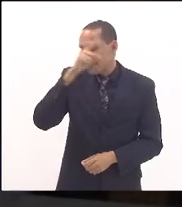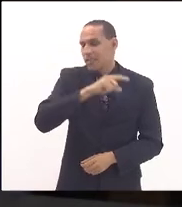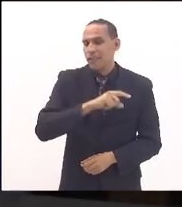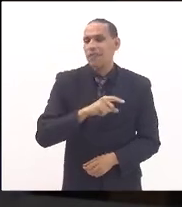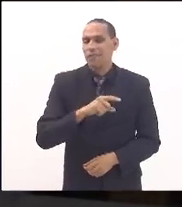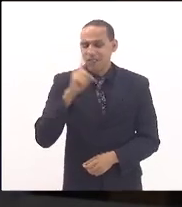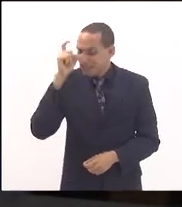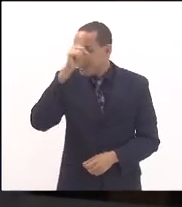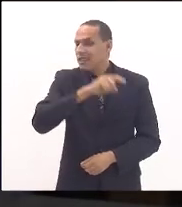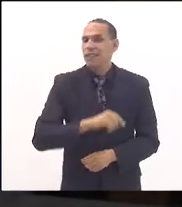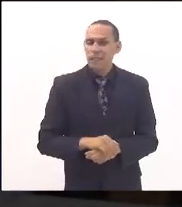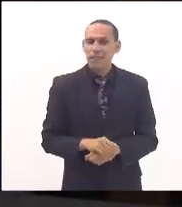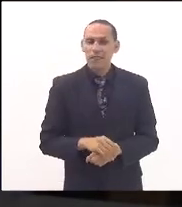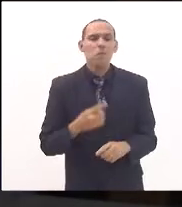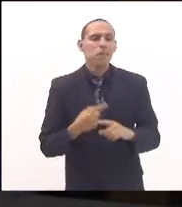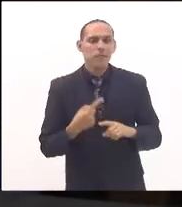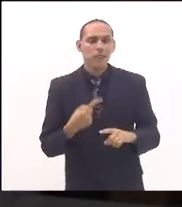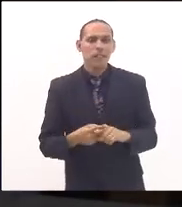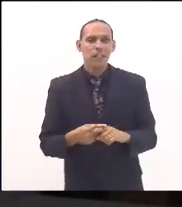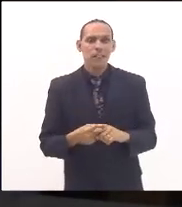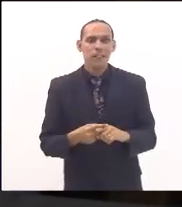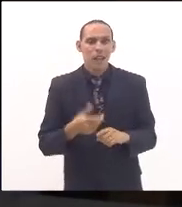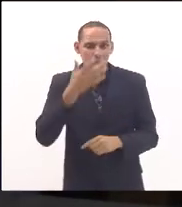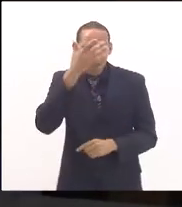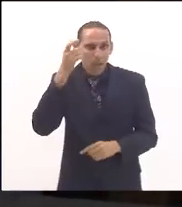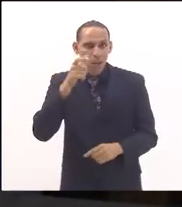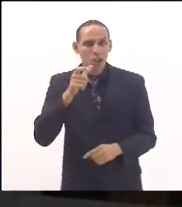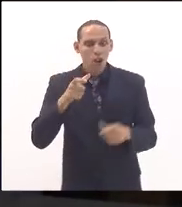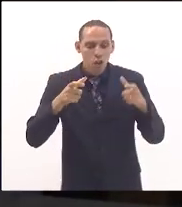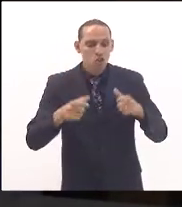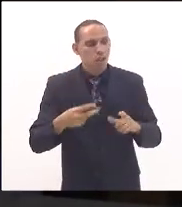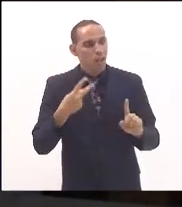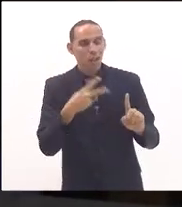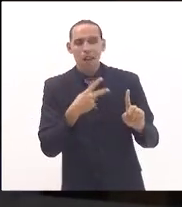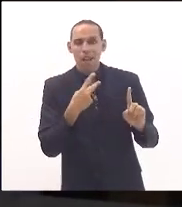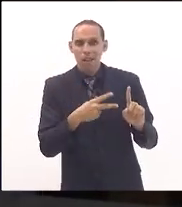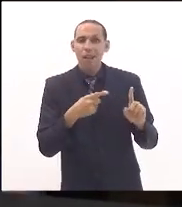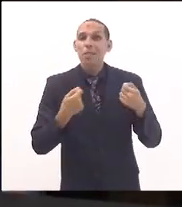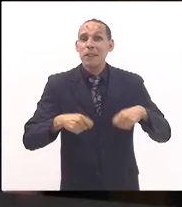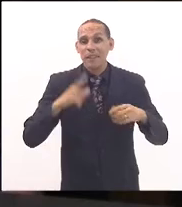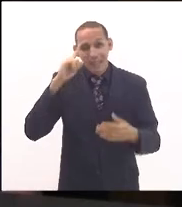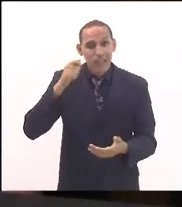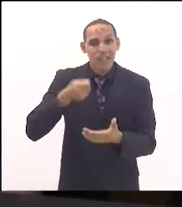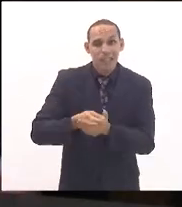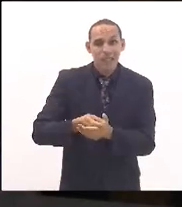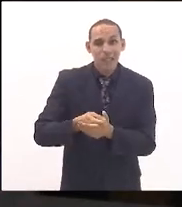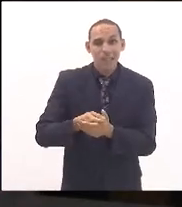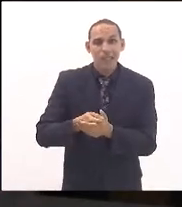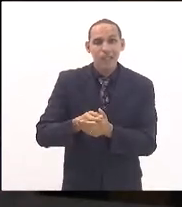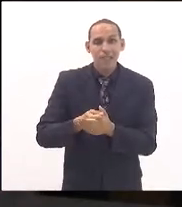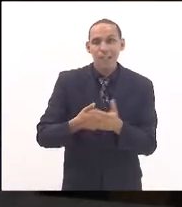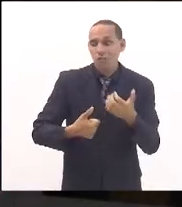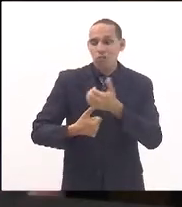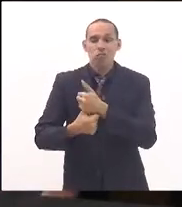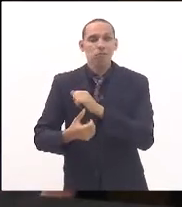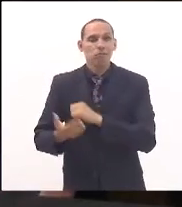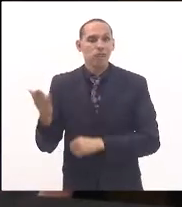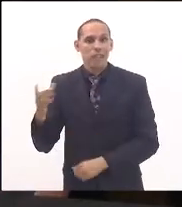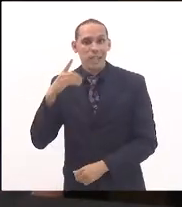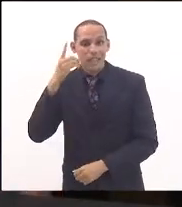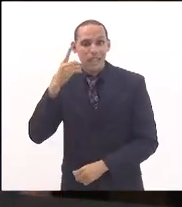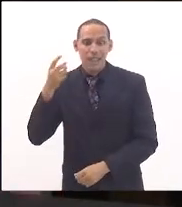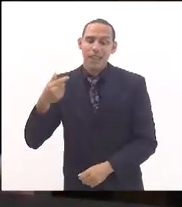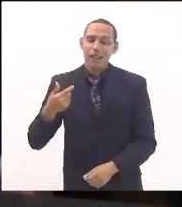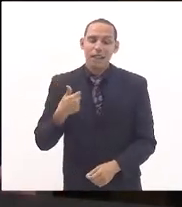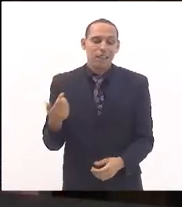que é difícil porque a pessoa que ocupa a posição da Fabi e muitas vezes tem que tomar decisão pelo Deputado então